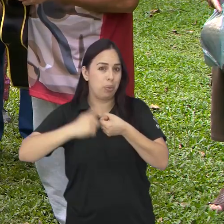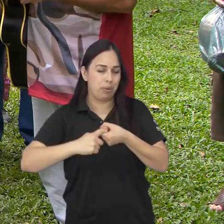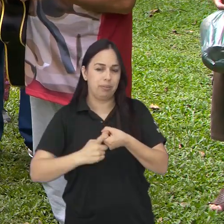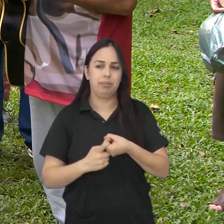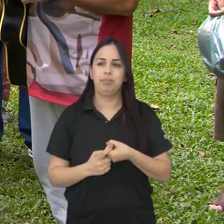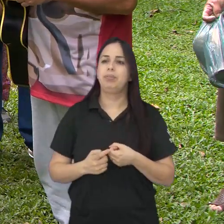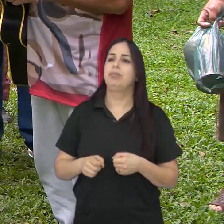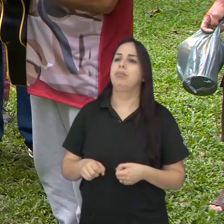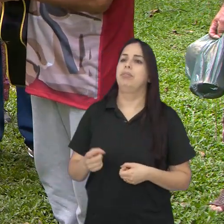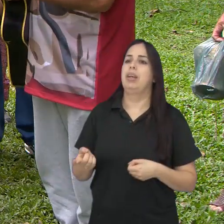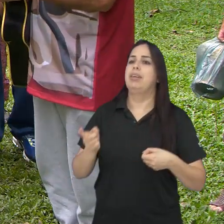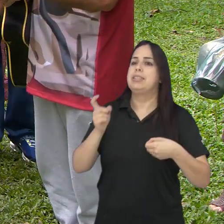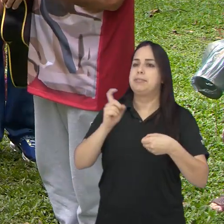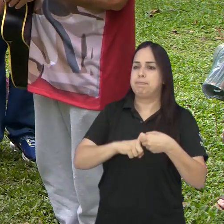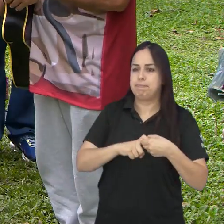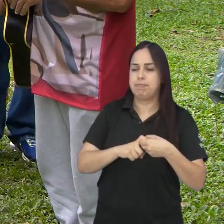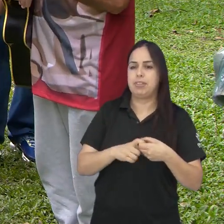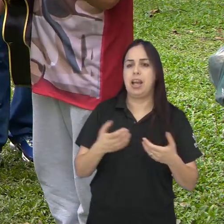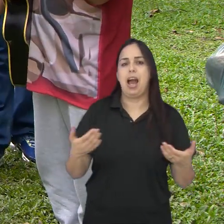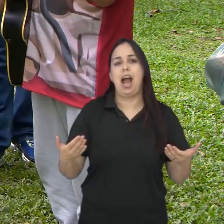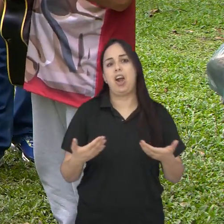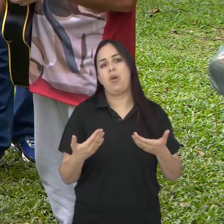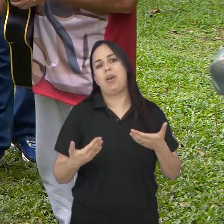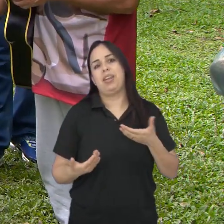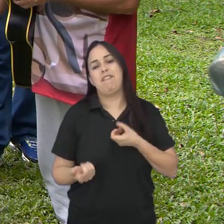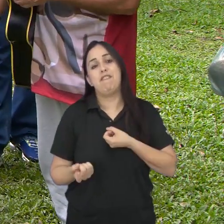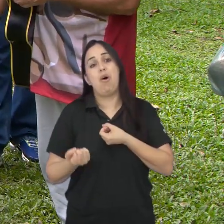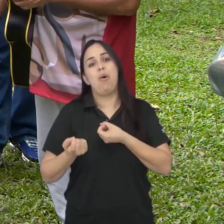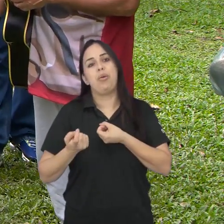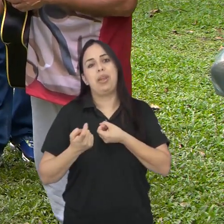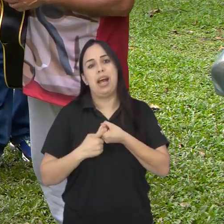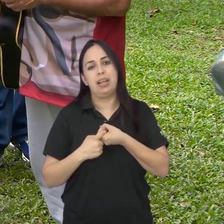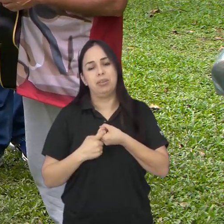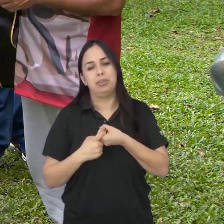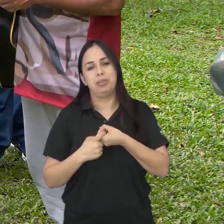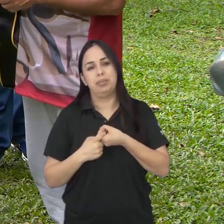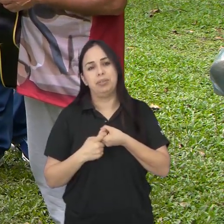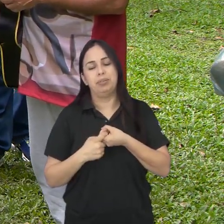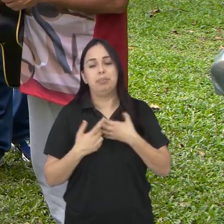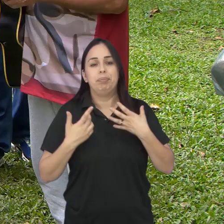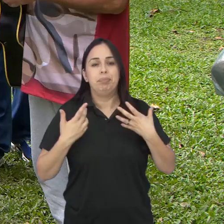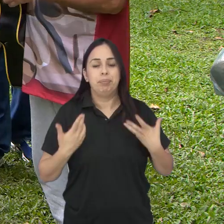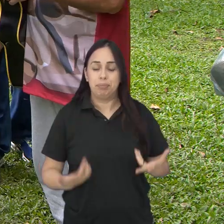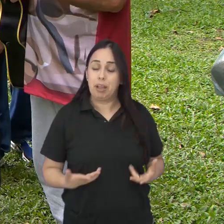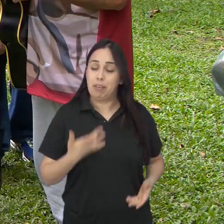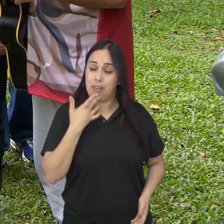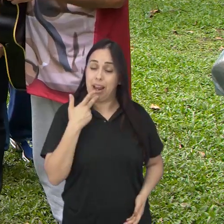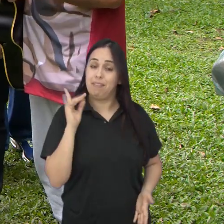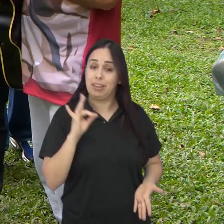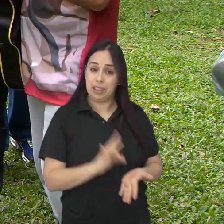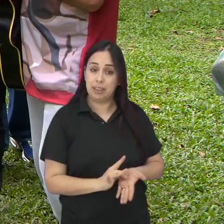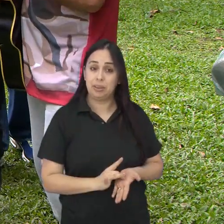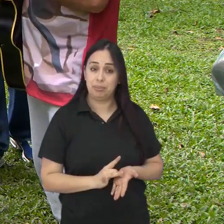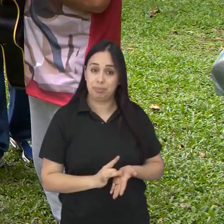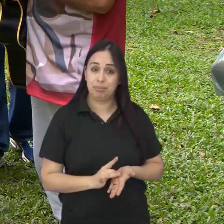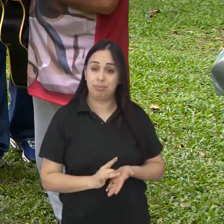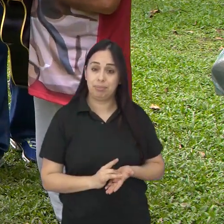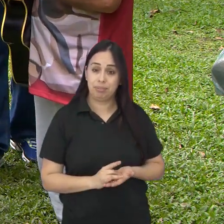né? Agora que nós estamos começando a ressurgir novamente. Fez falta? Olha, eu vou falar a verdade,